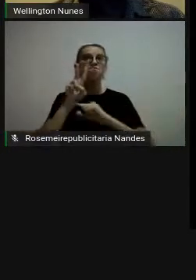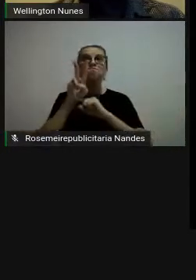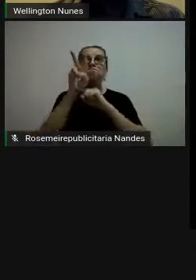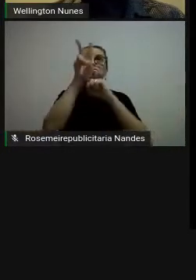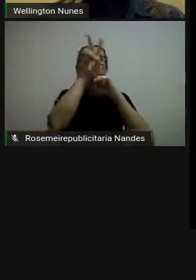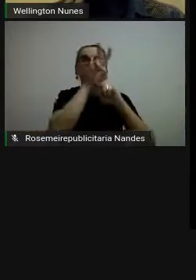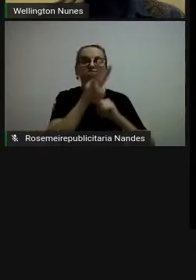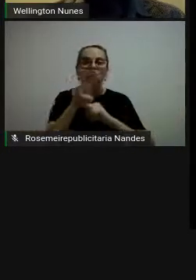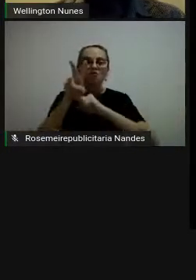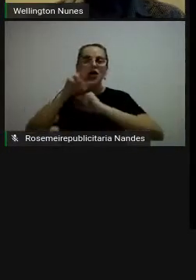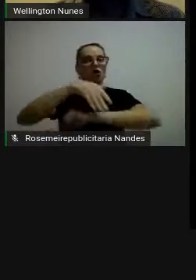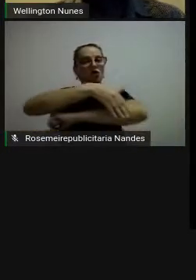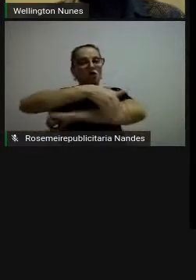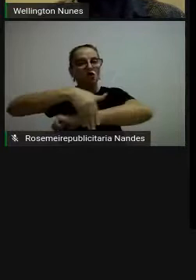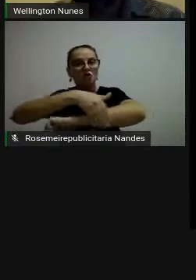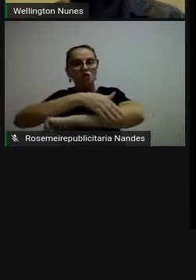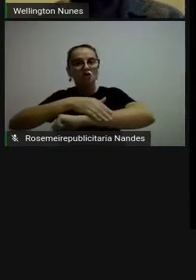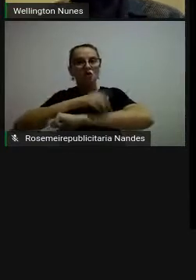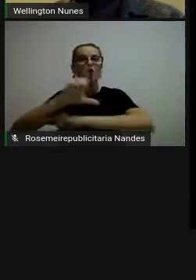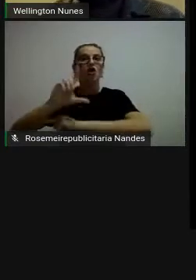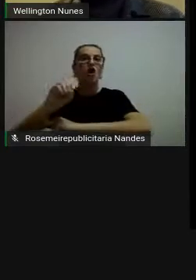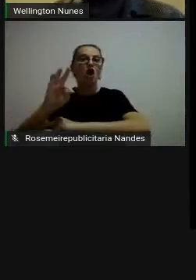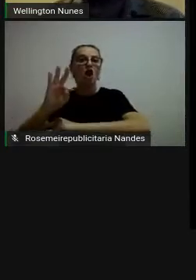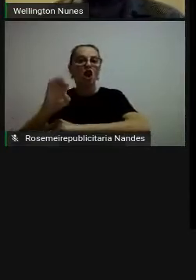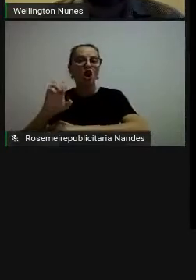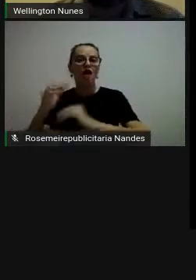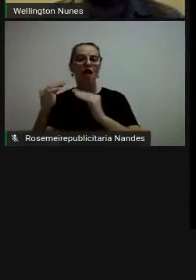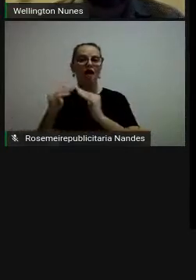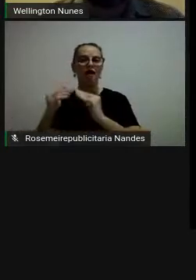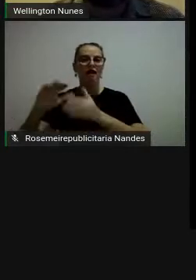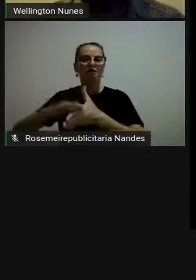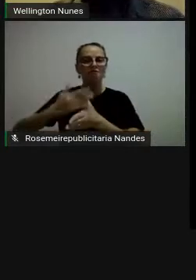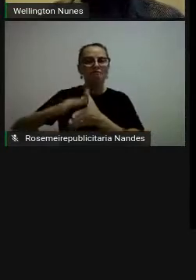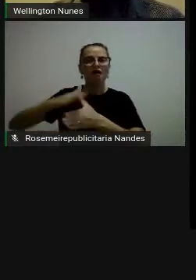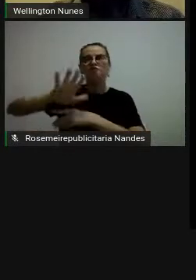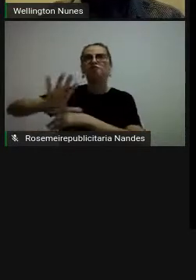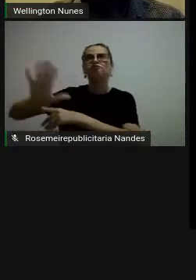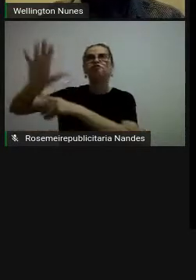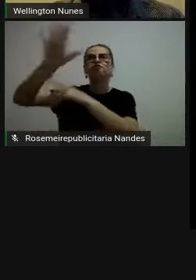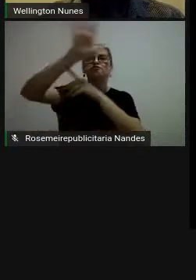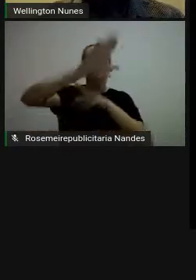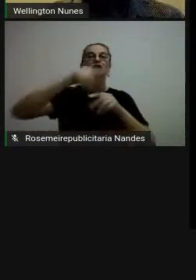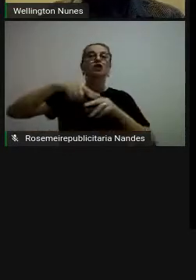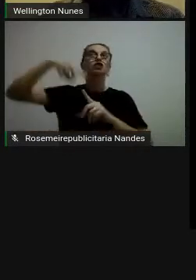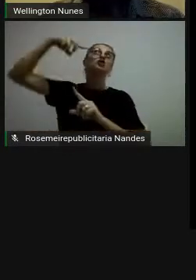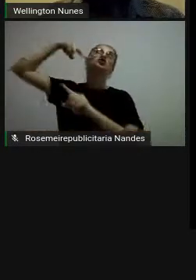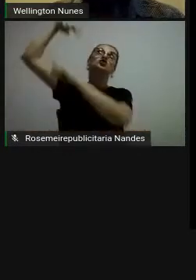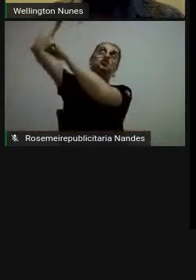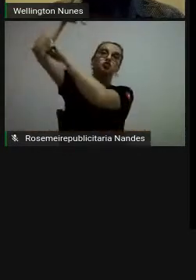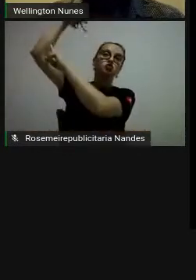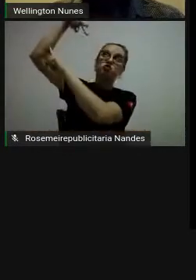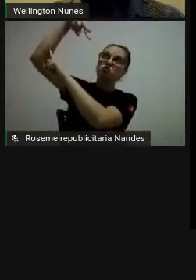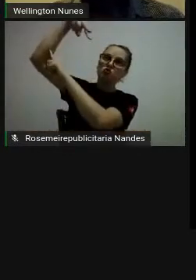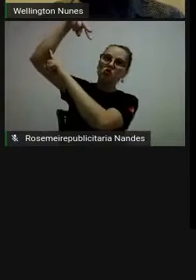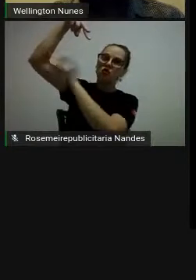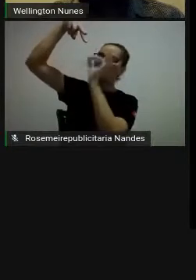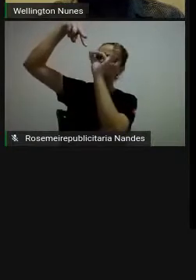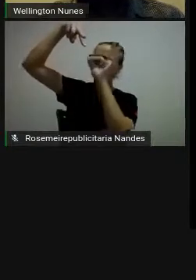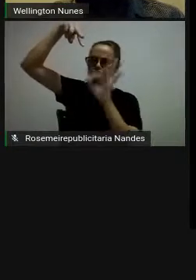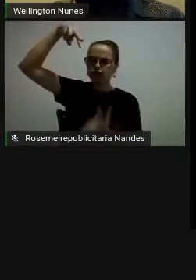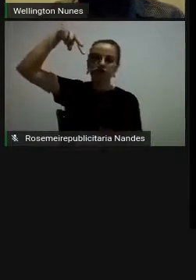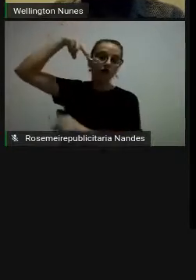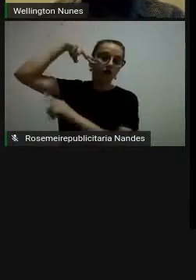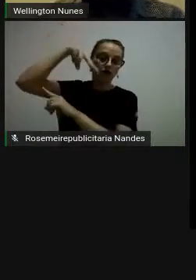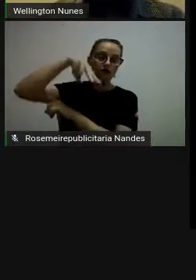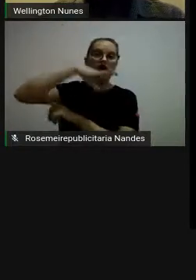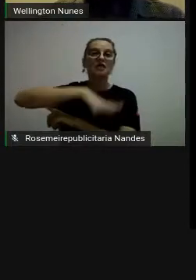rua, lote. Você pode colocar o fundo de imagem de satélite e enxergar até o telhado da sua casa. Então, isso acabou se